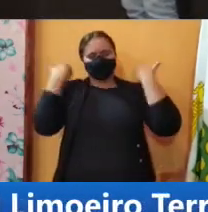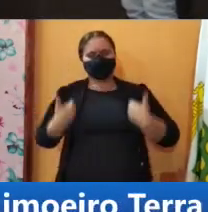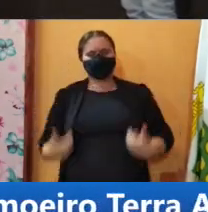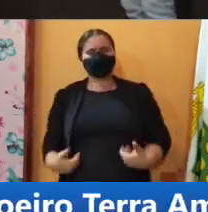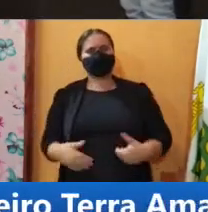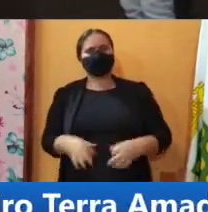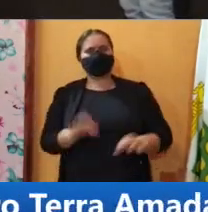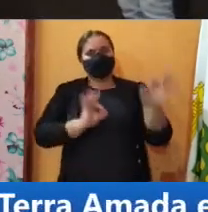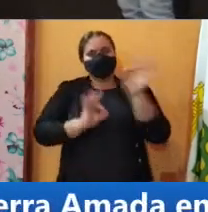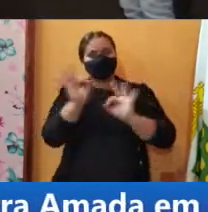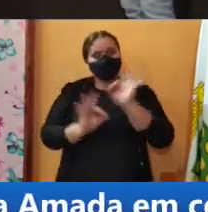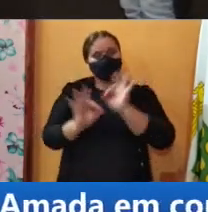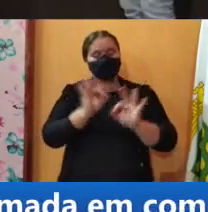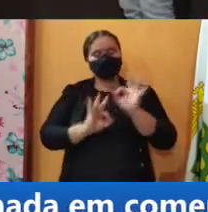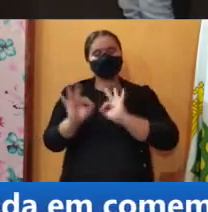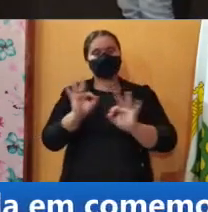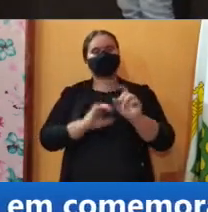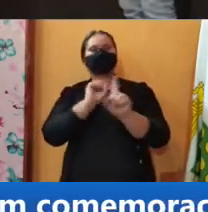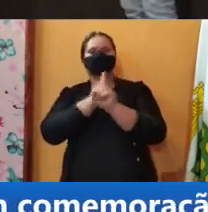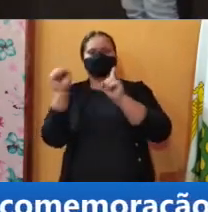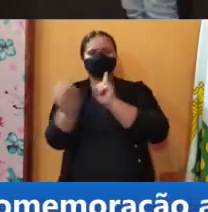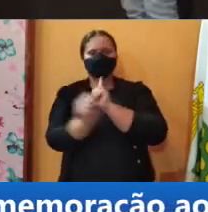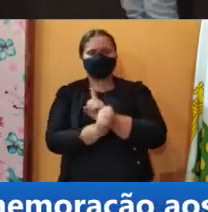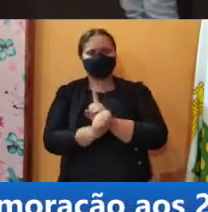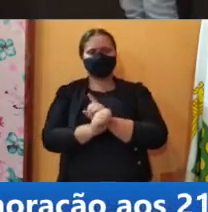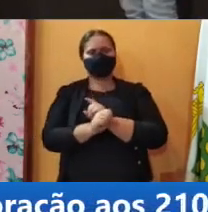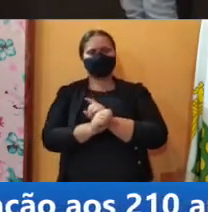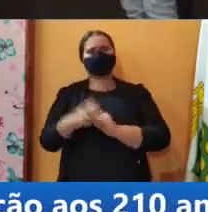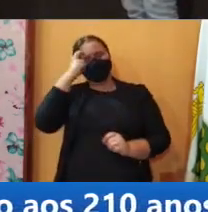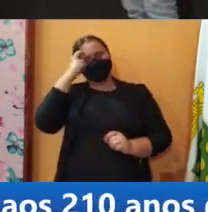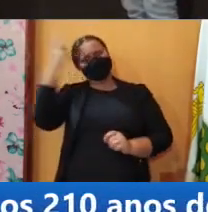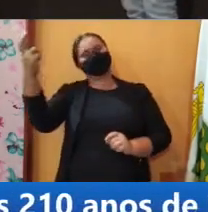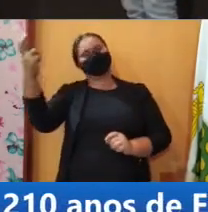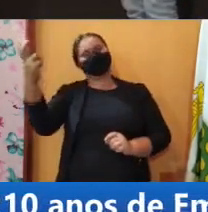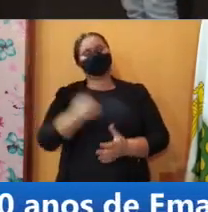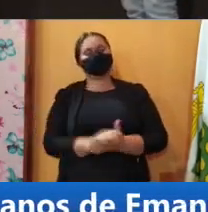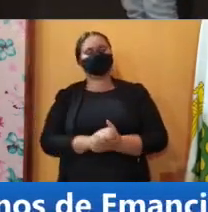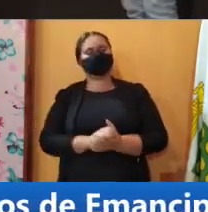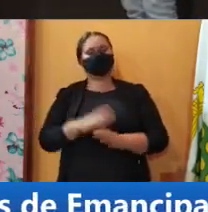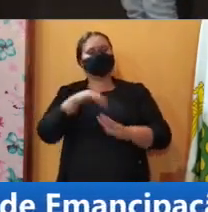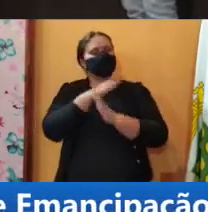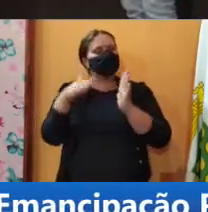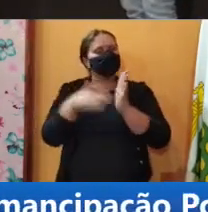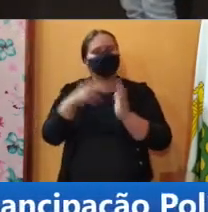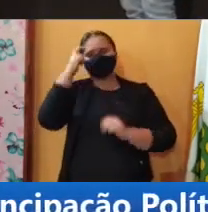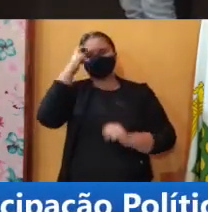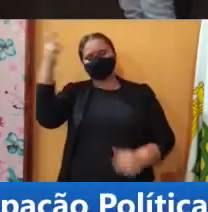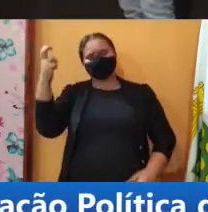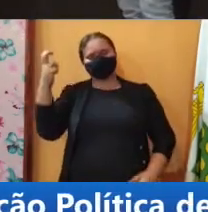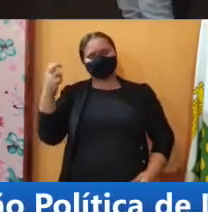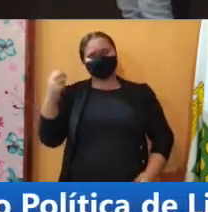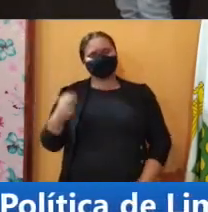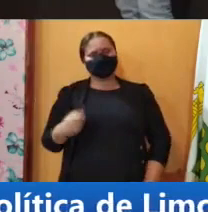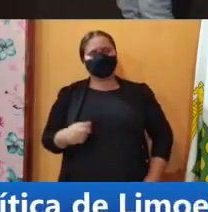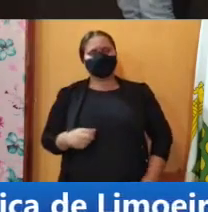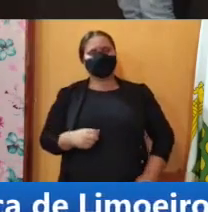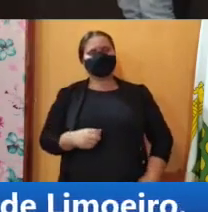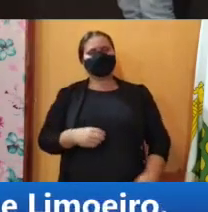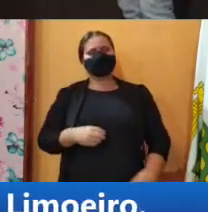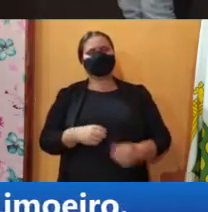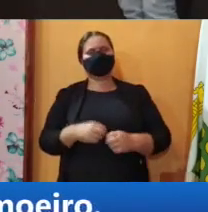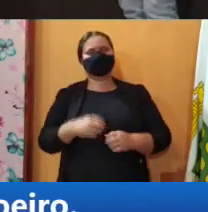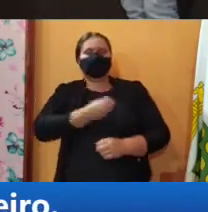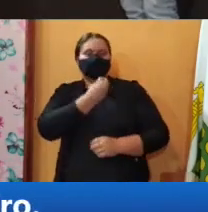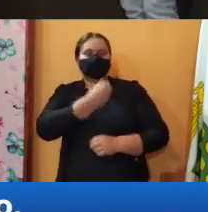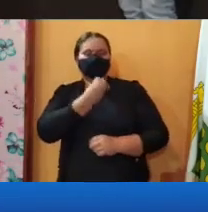aqui no vídeo há pouco tempo atrás, o Johnny costureiro, é cultura. Tudo é cultura, gente. A gente respira, a gente